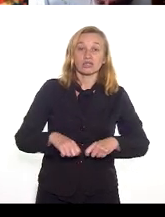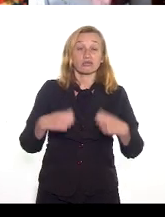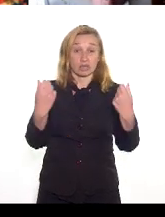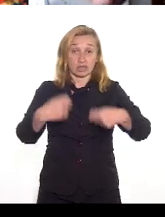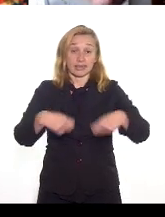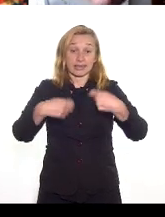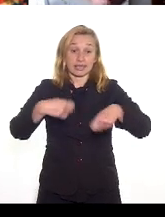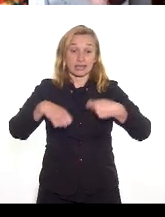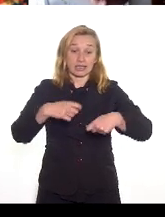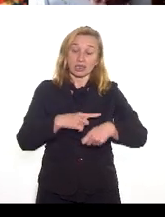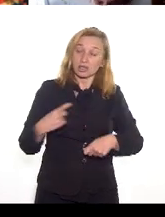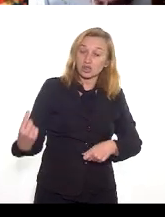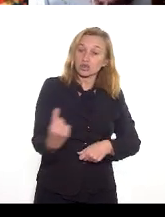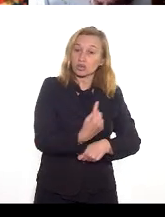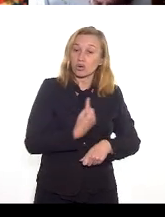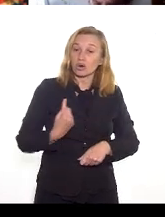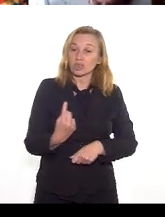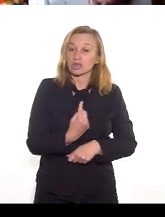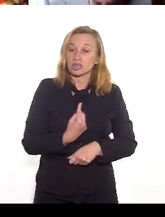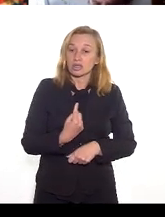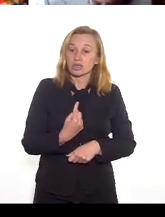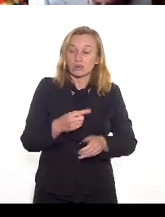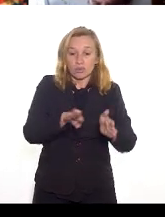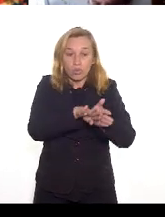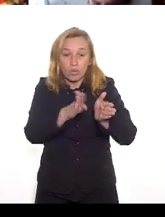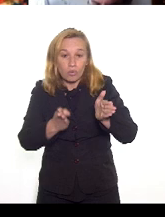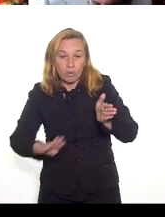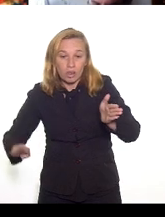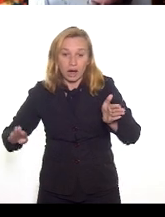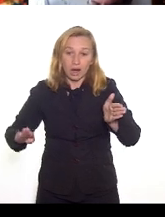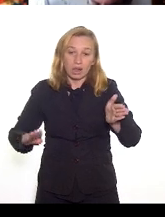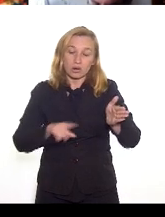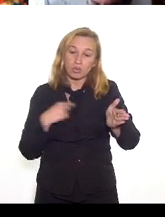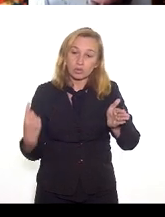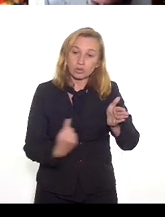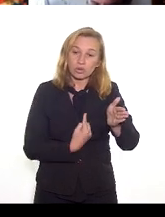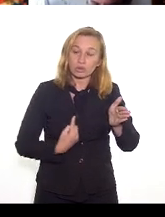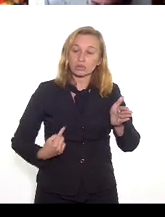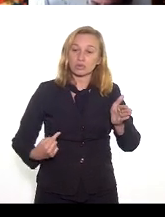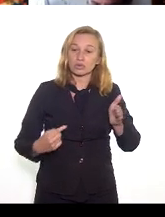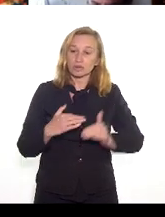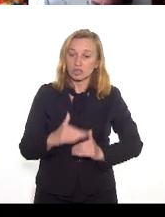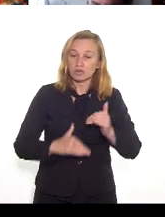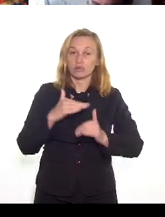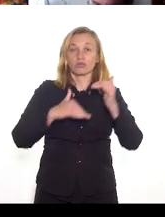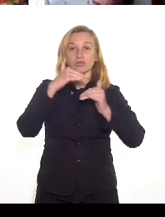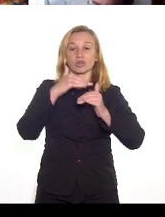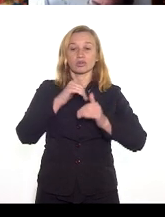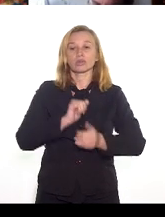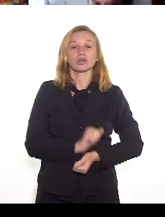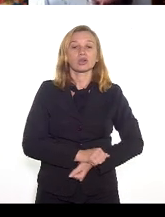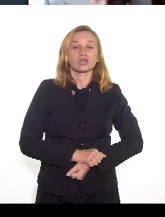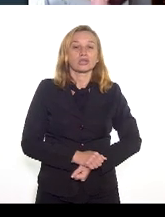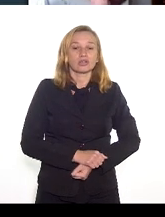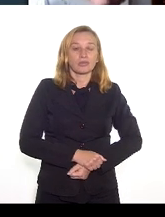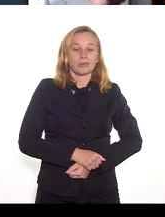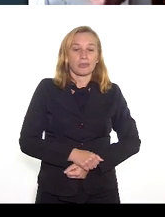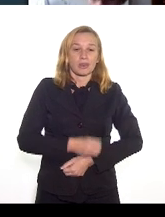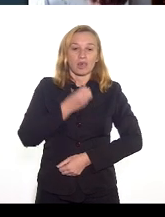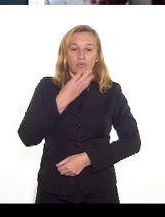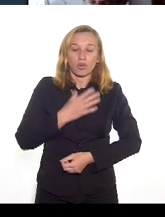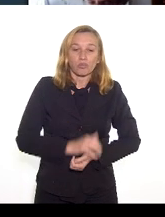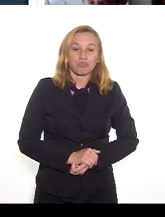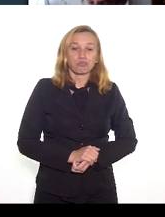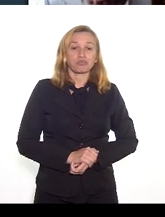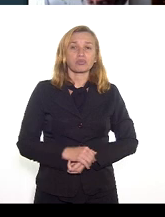necessidade de nós considerarmos o mar no nosso desenvolvimento. Bom, que